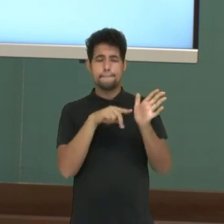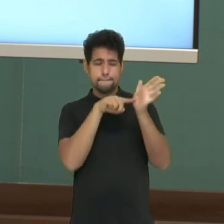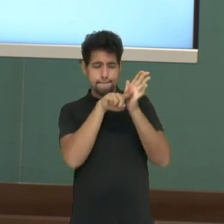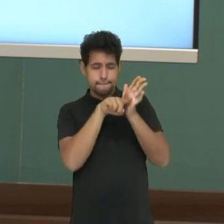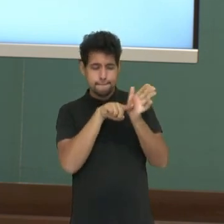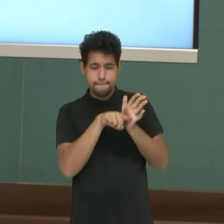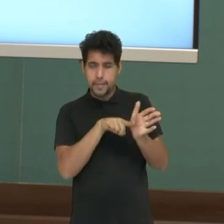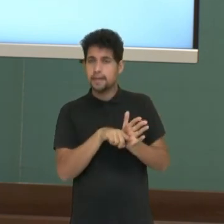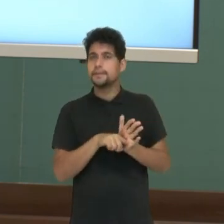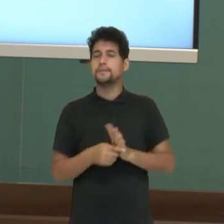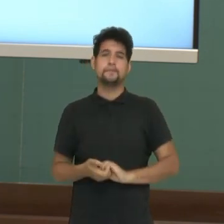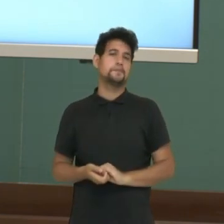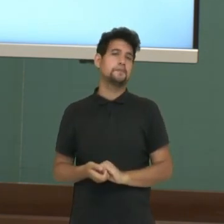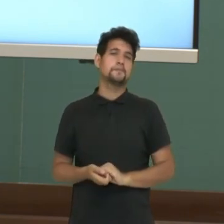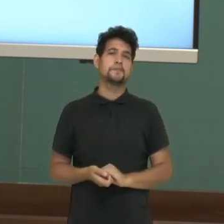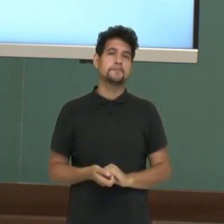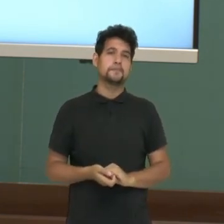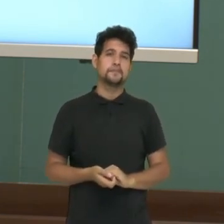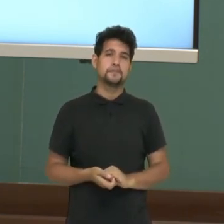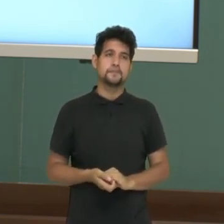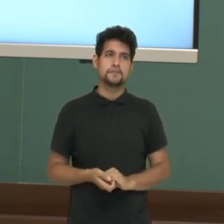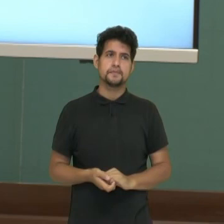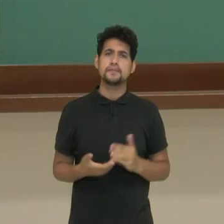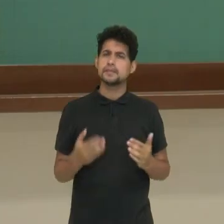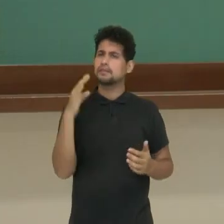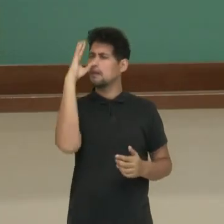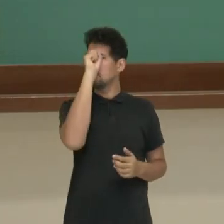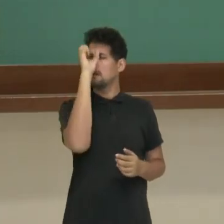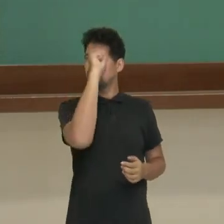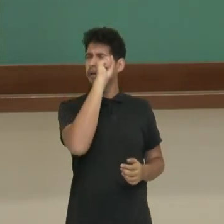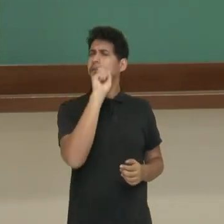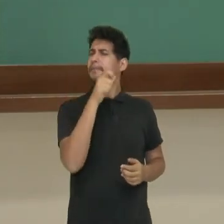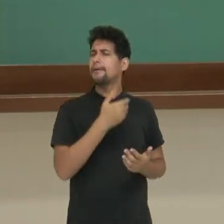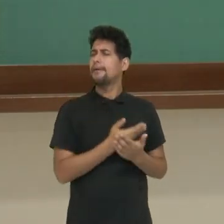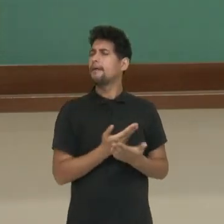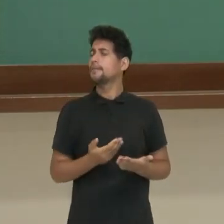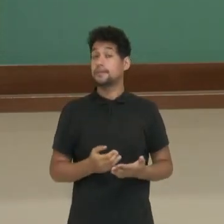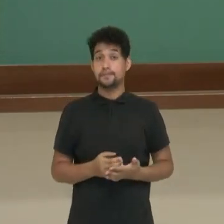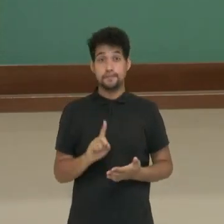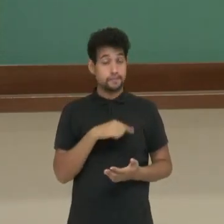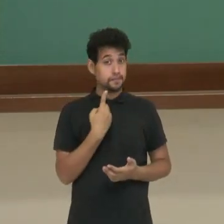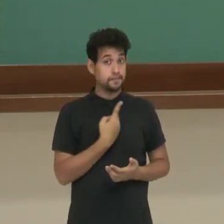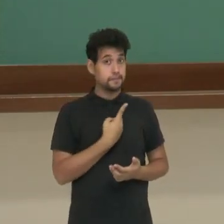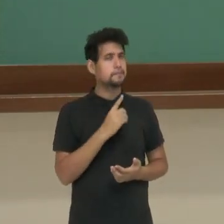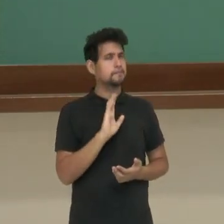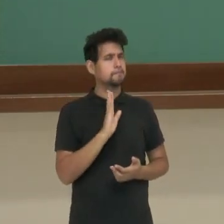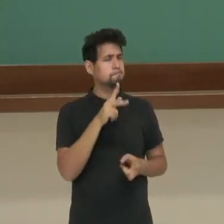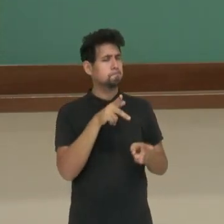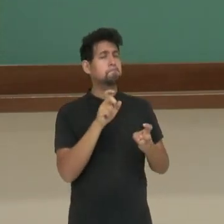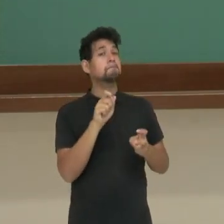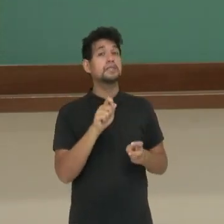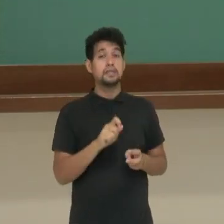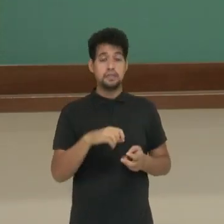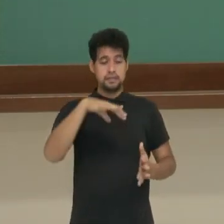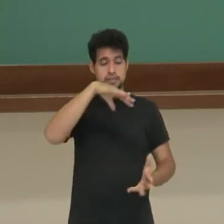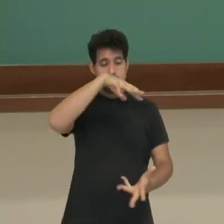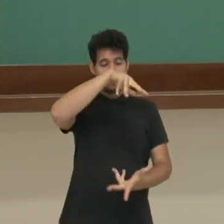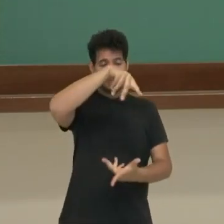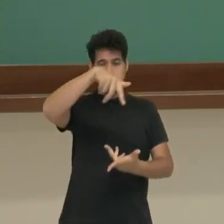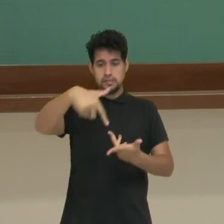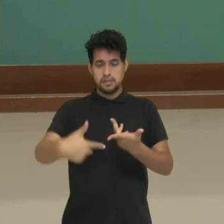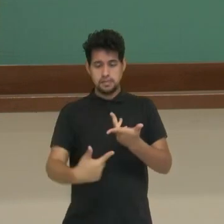tá bom? Muito bem. Então, o que nós vimos então durante esta aula? Nós vimos aí, então, que a Antártida está sendo